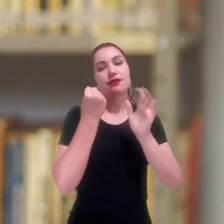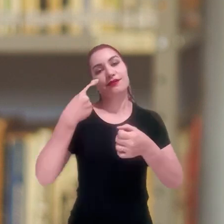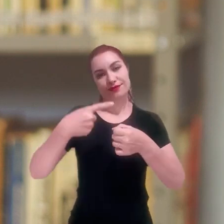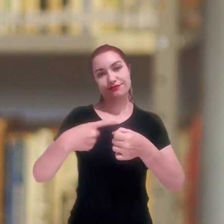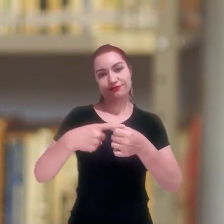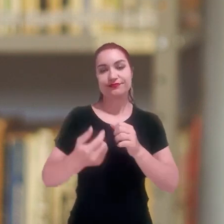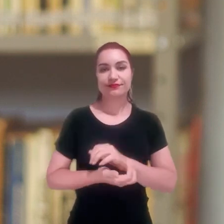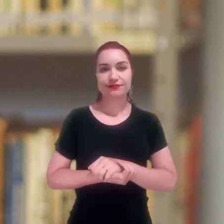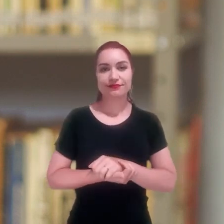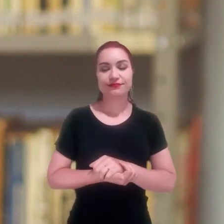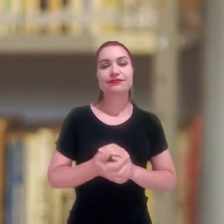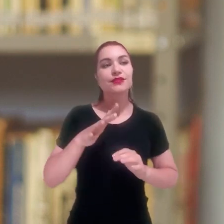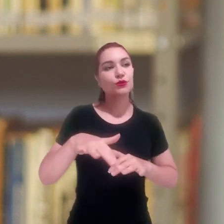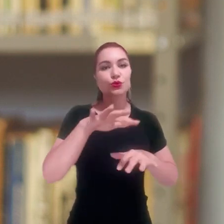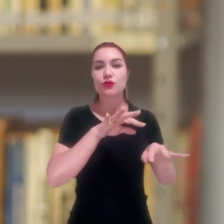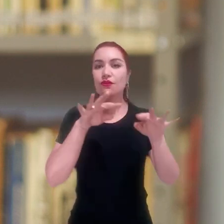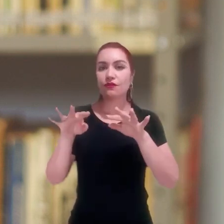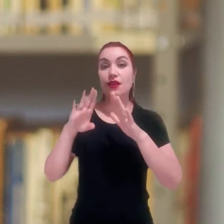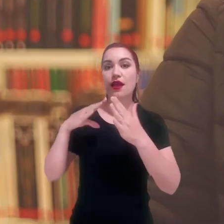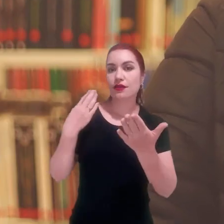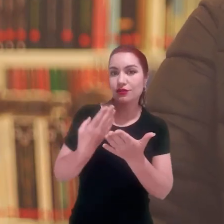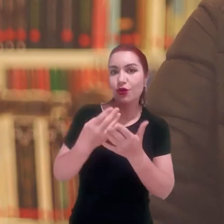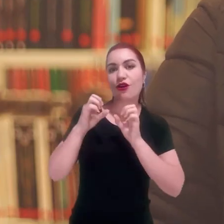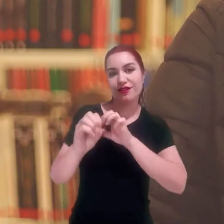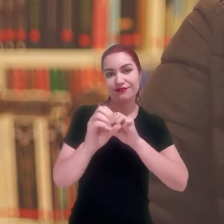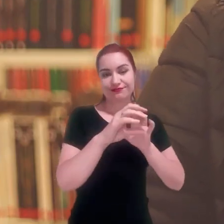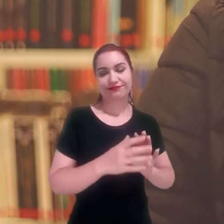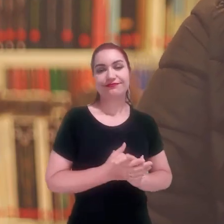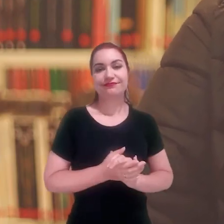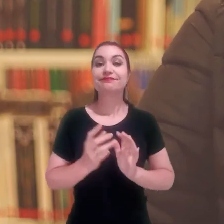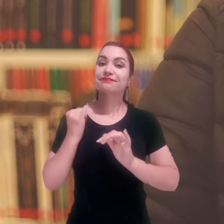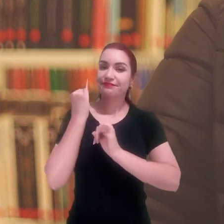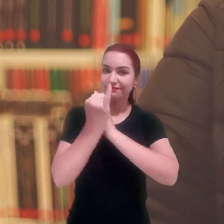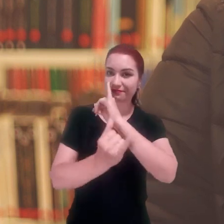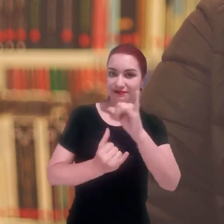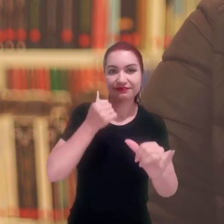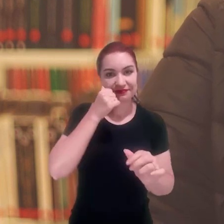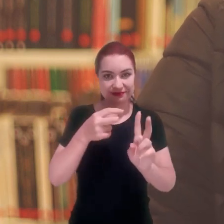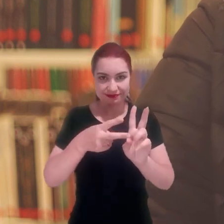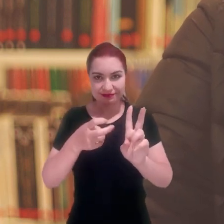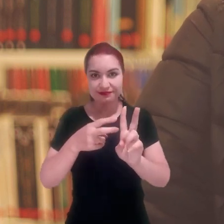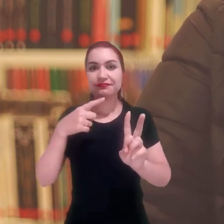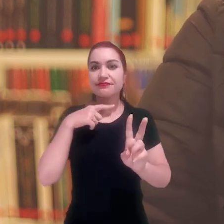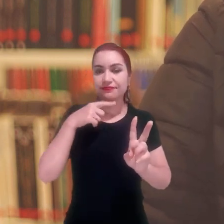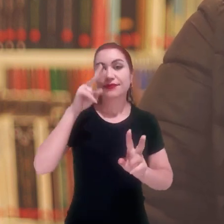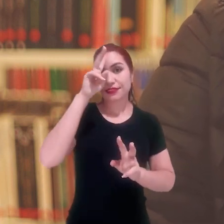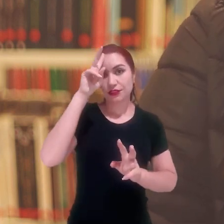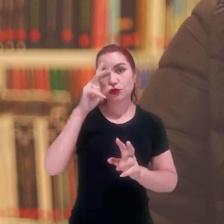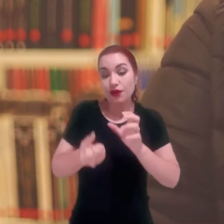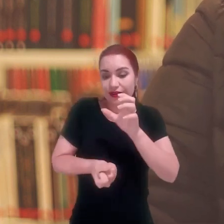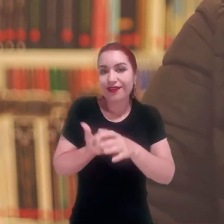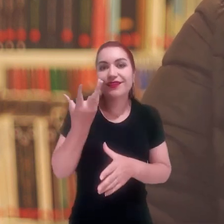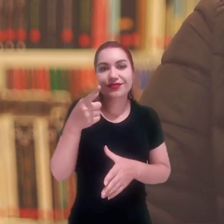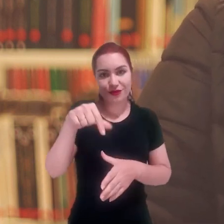cidade, ela vai ser interpretada, ela vai ser ensinada nas escolas. Aline Através da Ribeiro, lenda da Pulquéria, foi historiadora. construído todo um histórico do